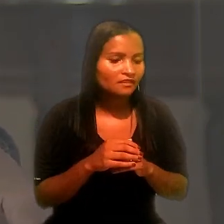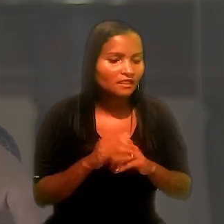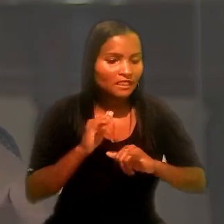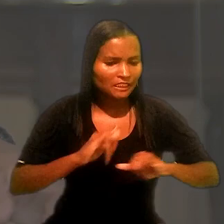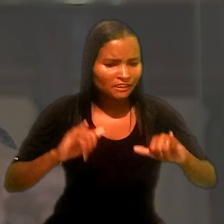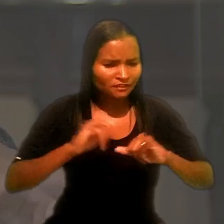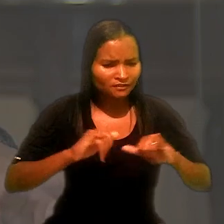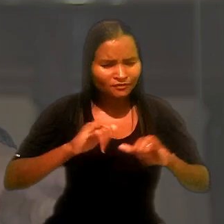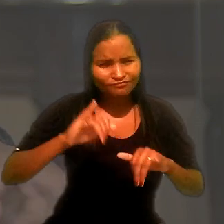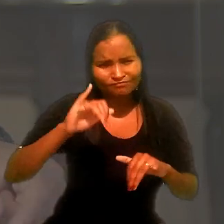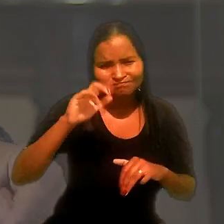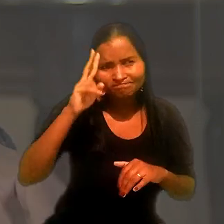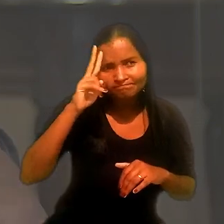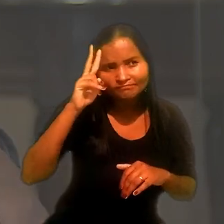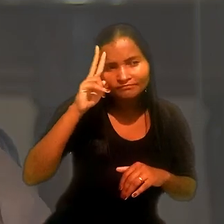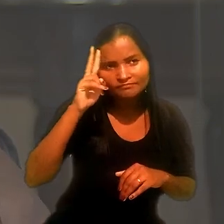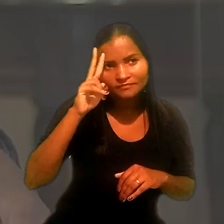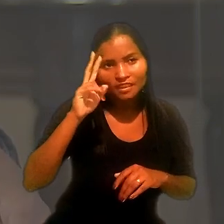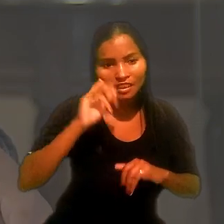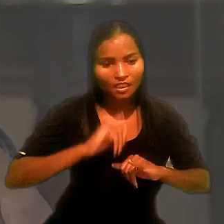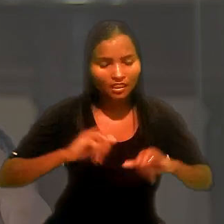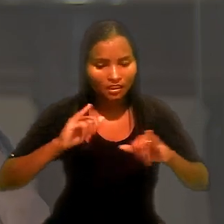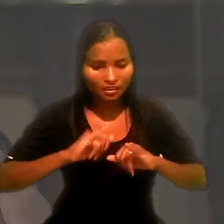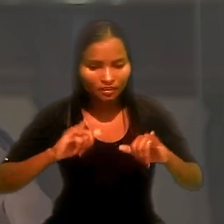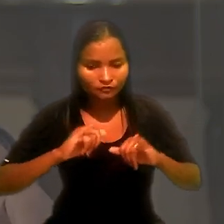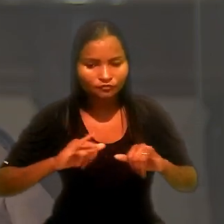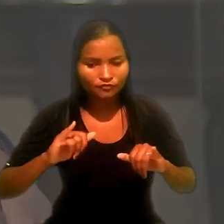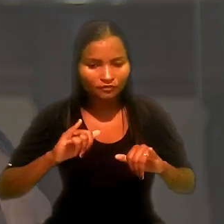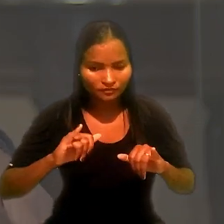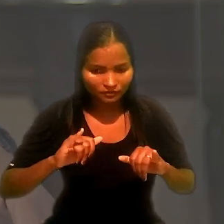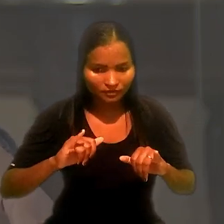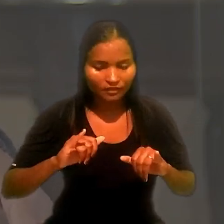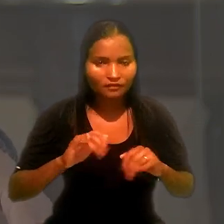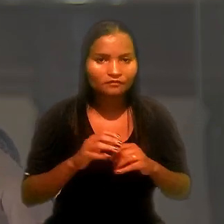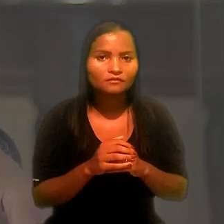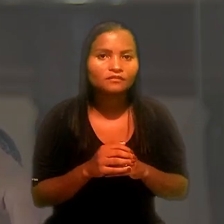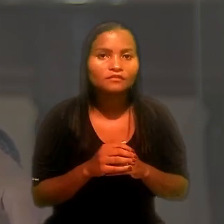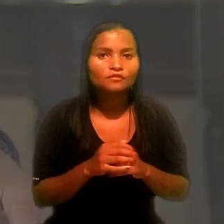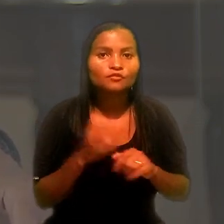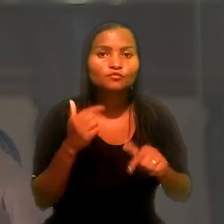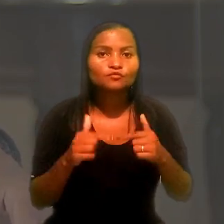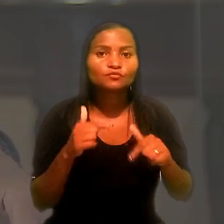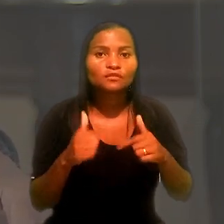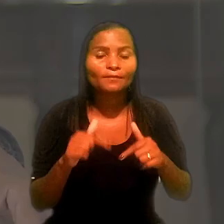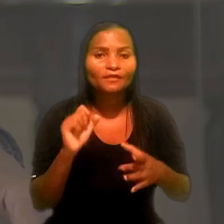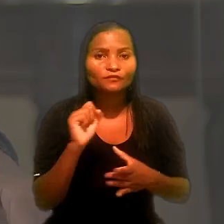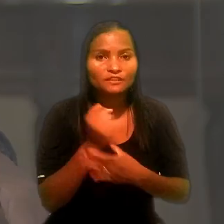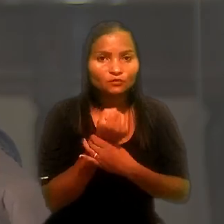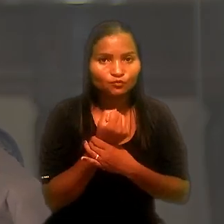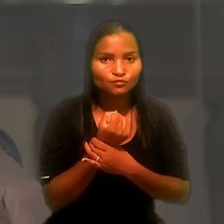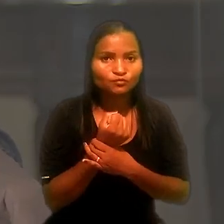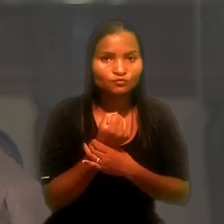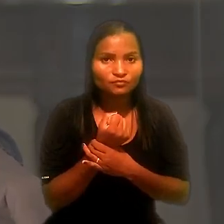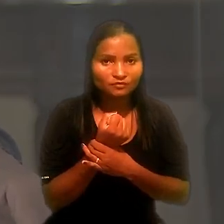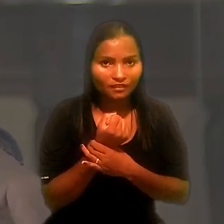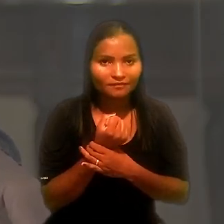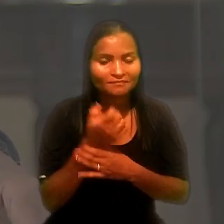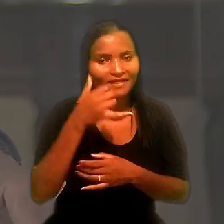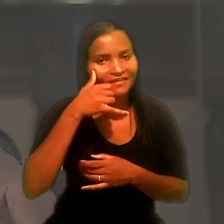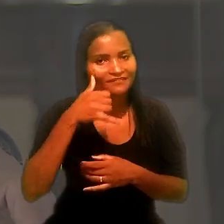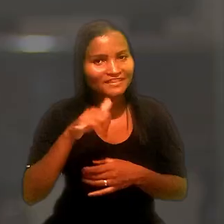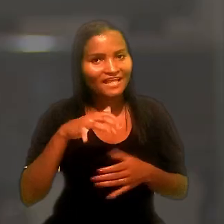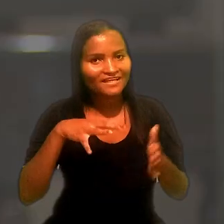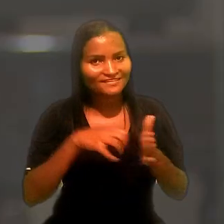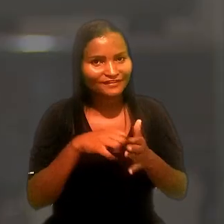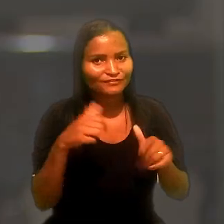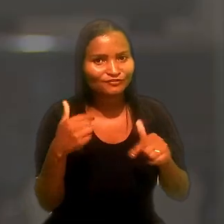se bem minha memória não estiver falha, ele lançou e encampou a tese do trabalho seguro, evitar acidente de